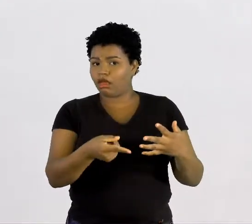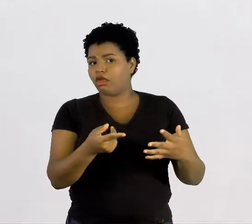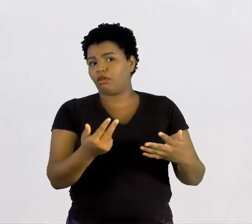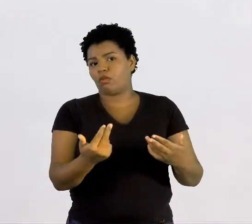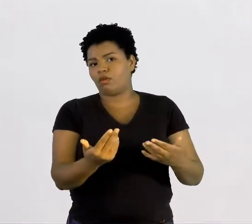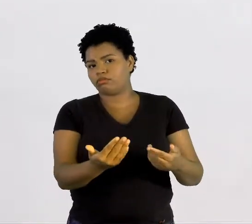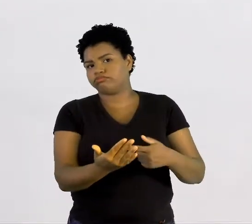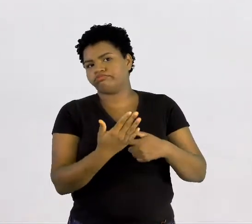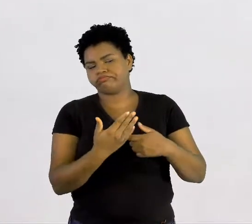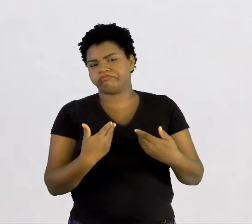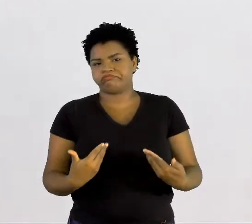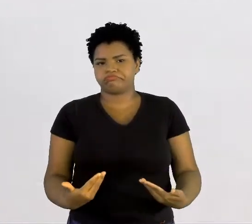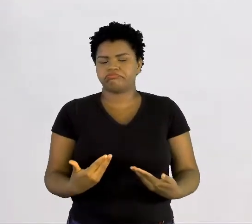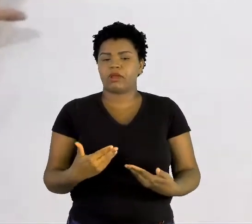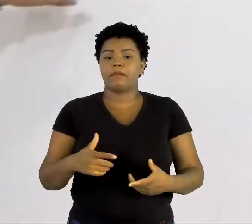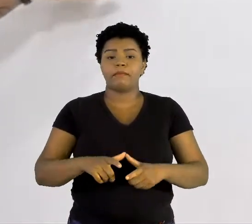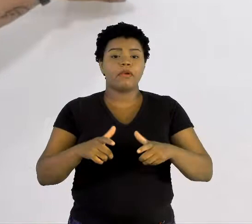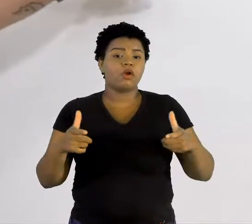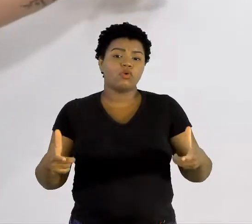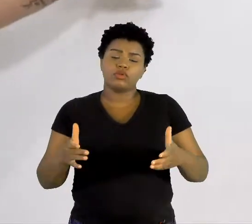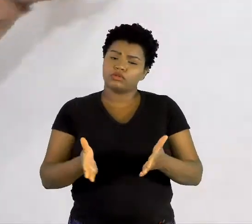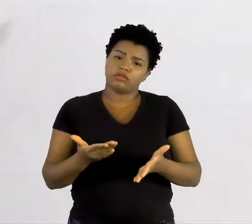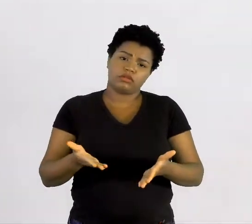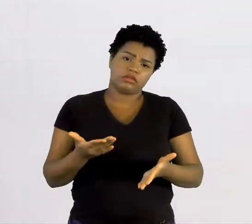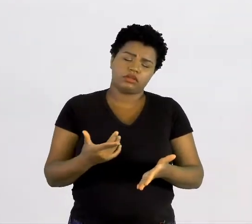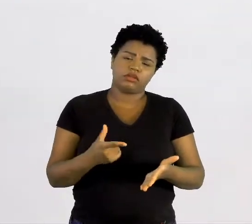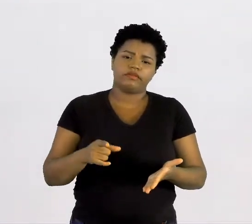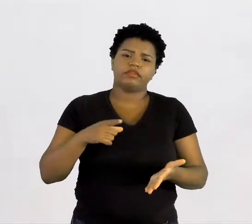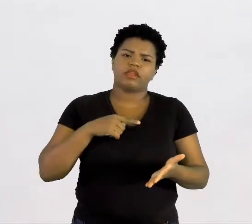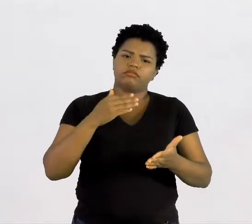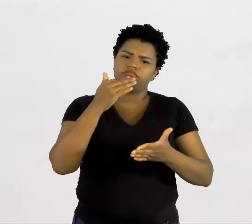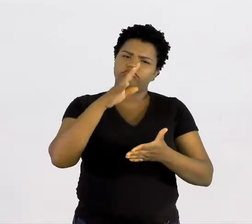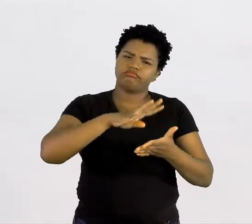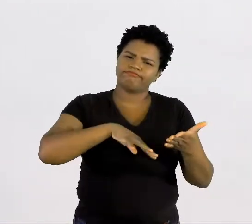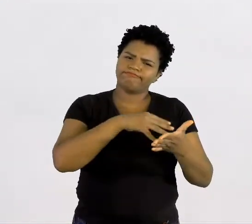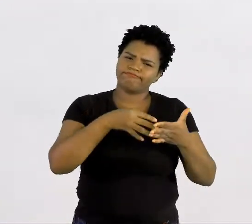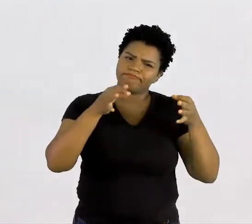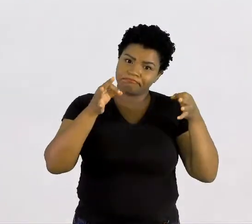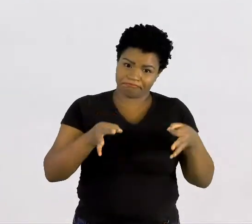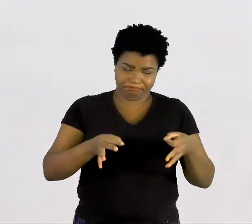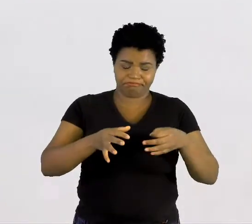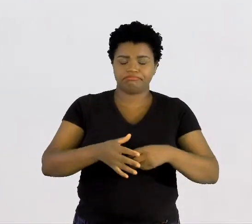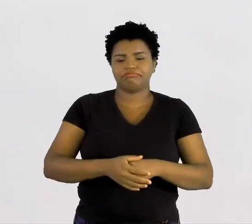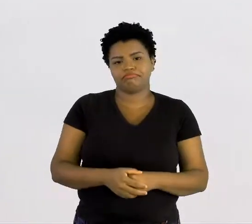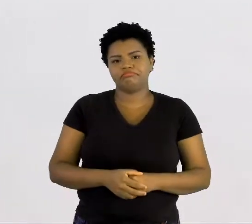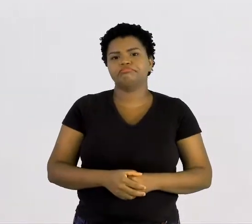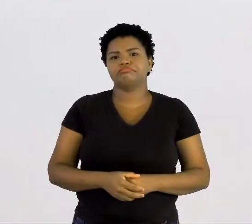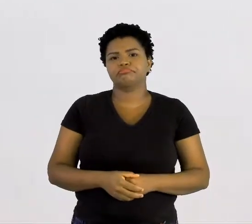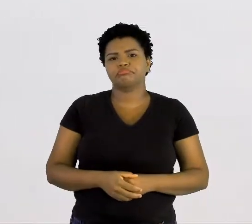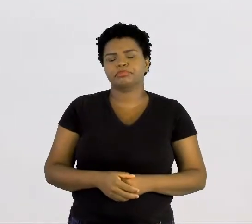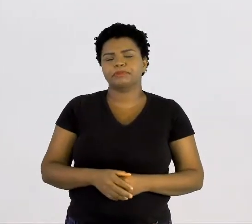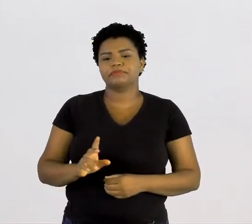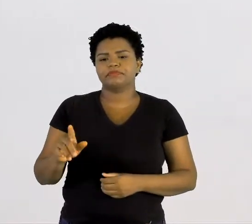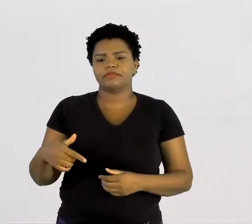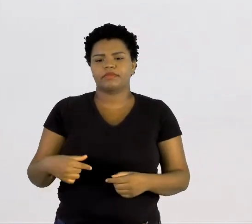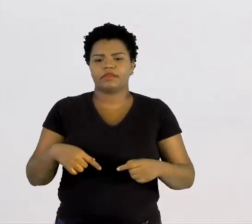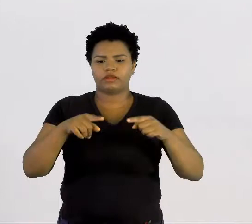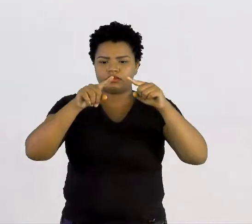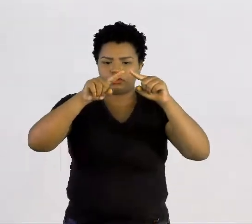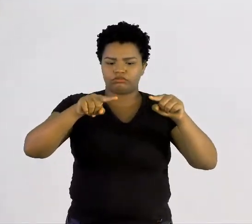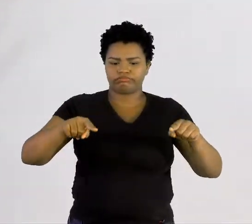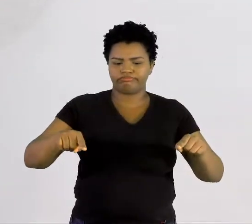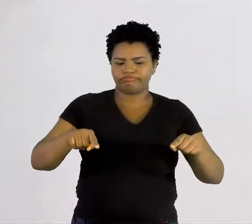maioria dos livros já trazem separadinho e bonitinho. Então vamos lá. Então esse é o triângulo retângulo, e